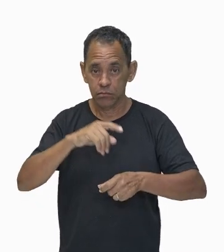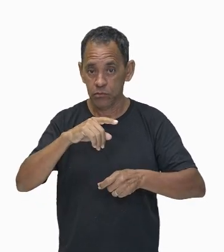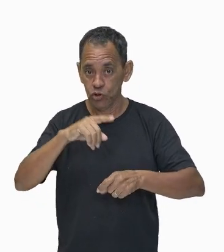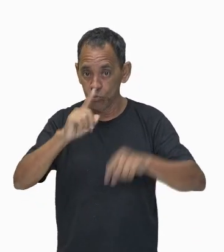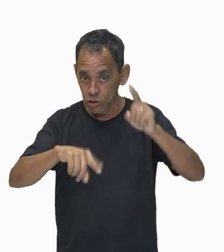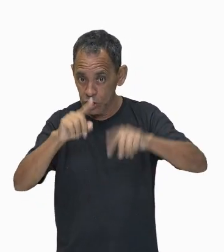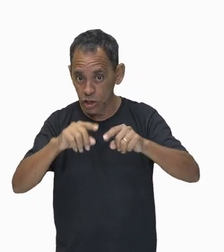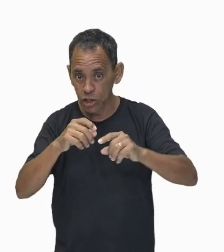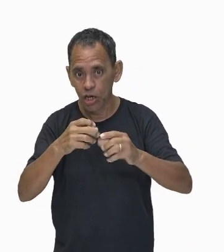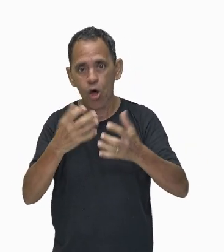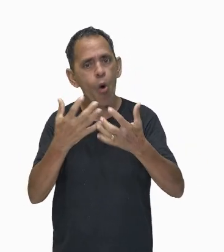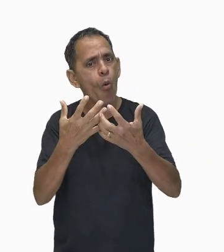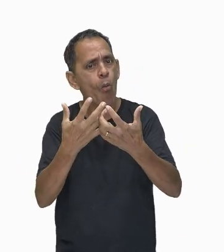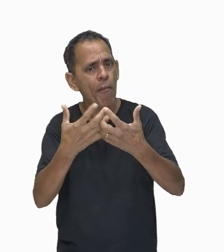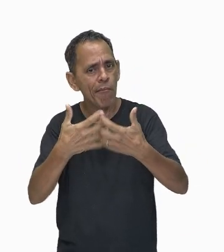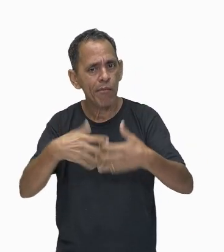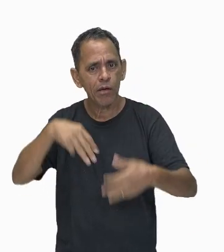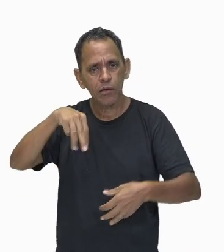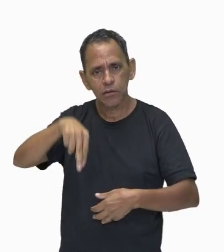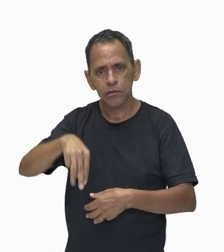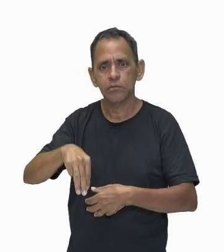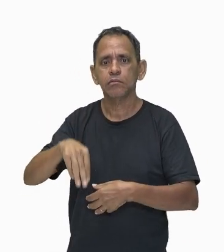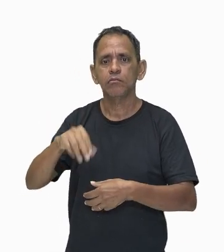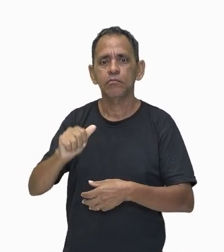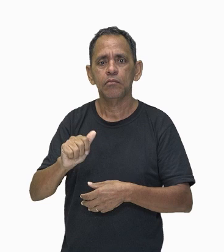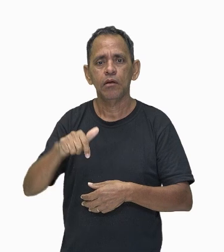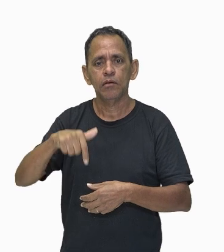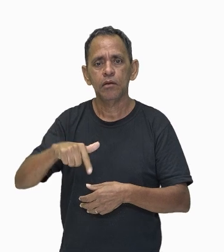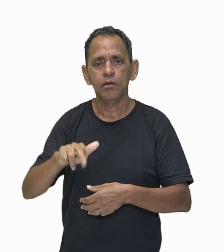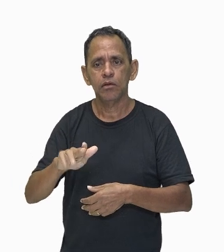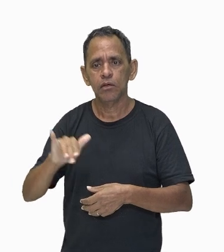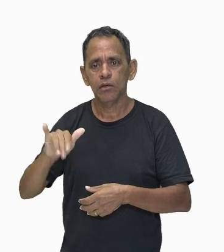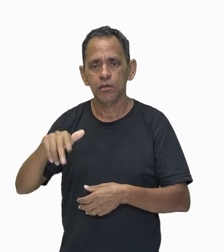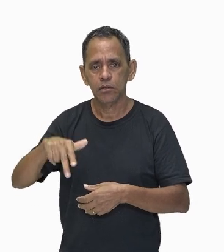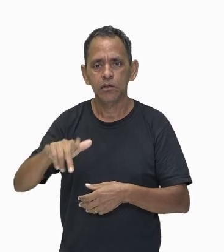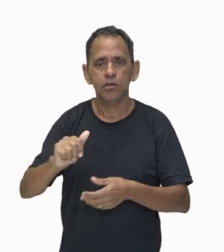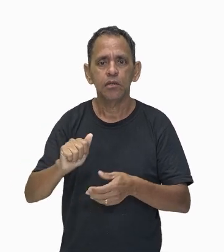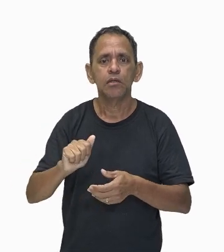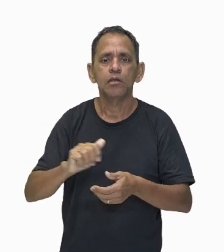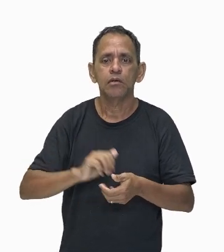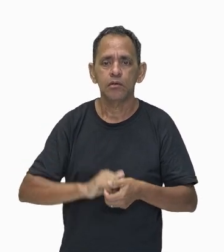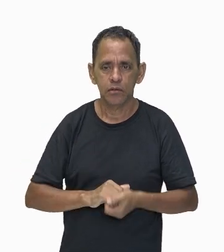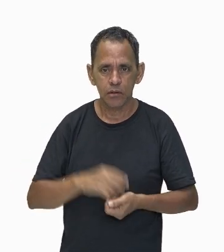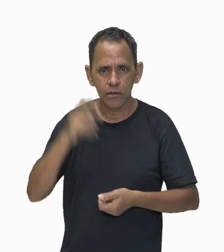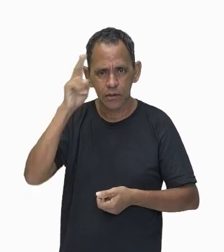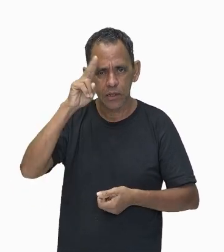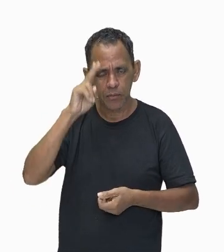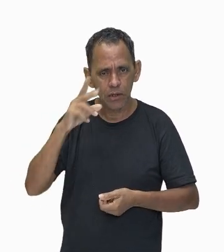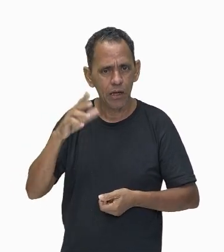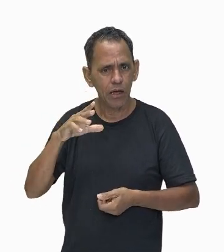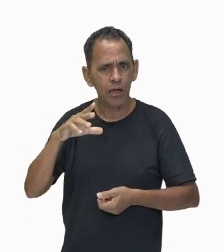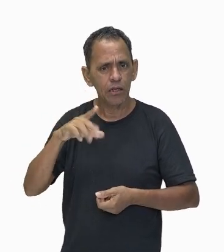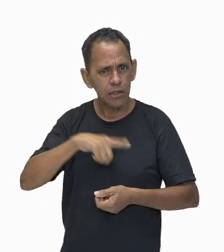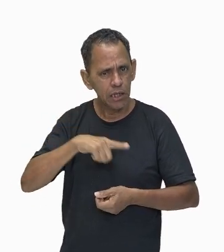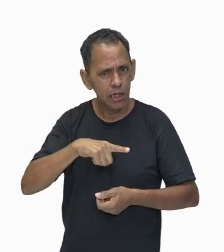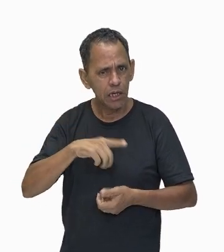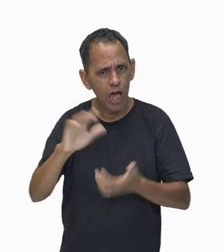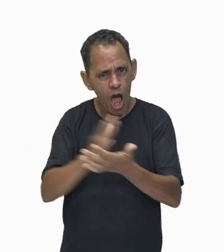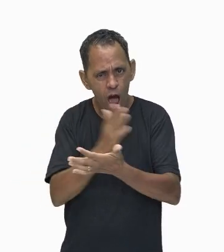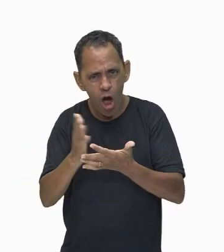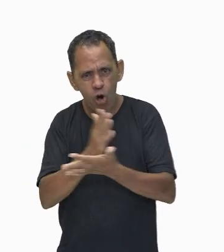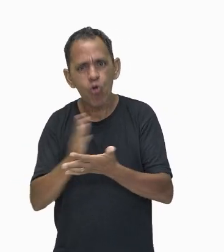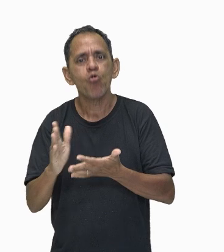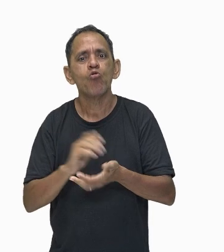rapidez com que o trabalho é realizado. É o que a gente chama de potência. Já ouviram falar que certos motores são mais potentes do que o